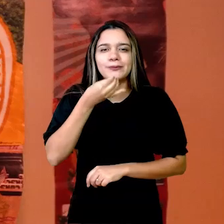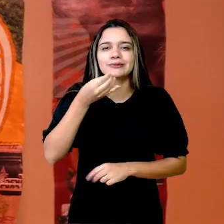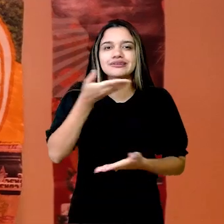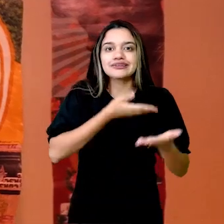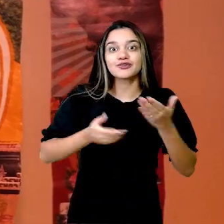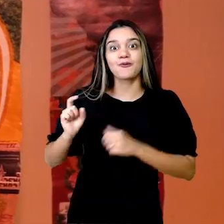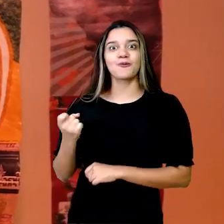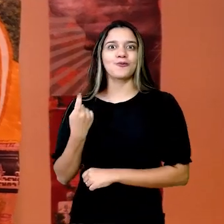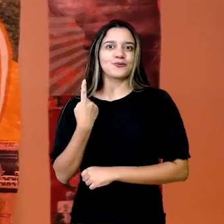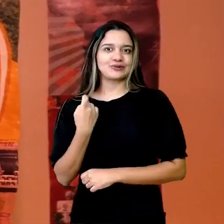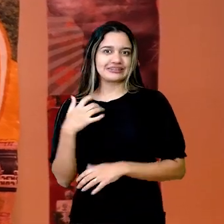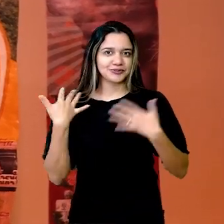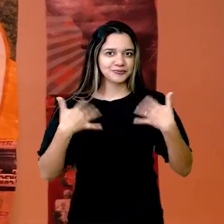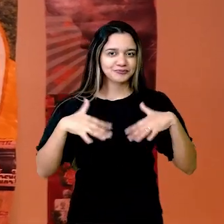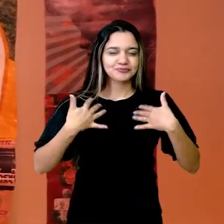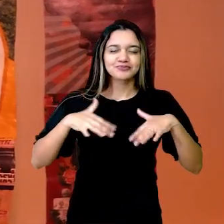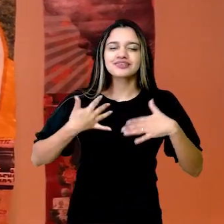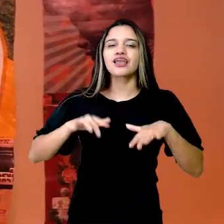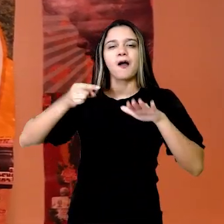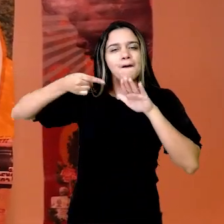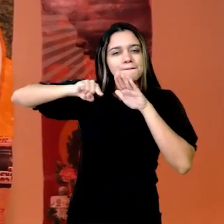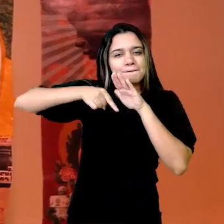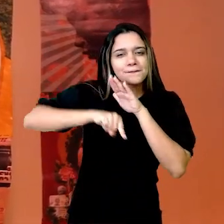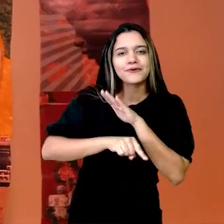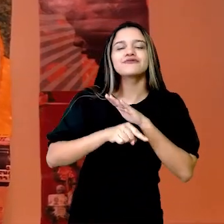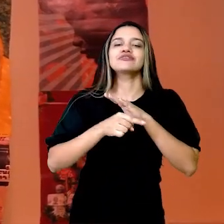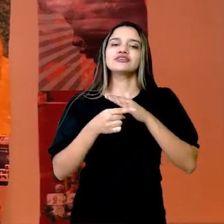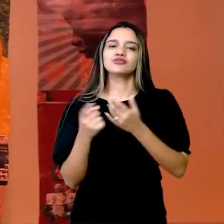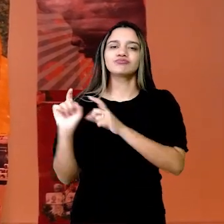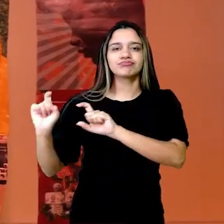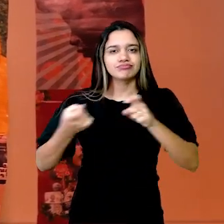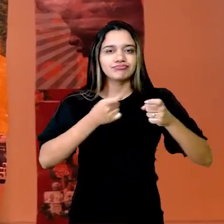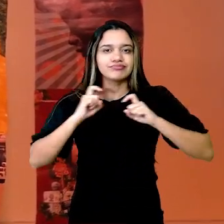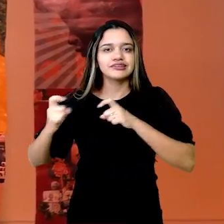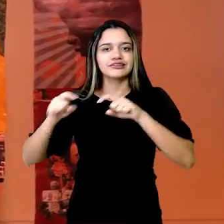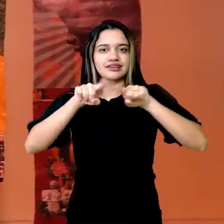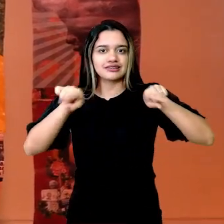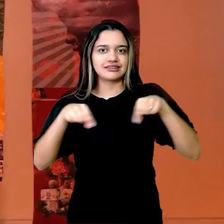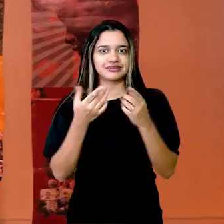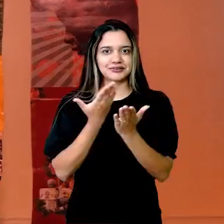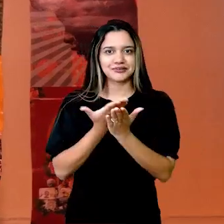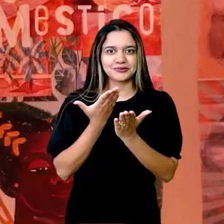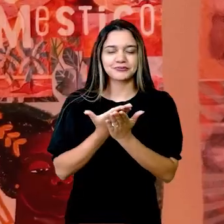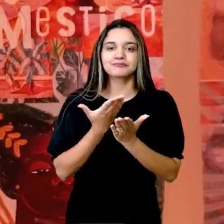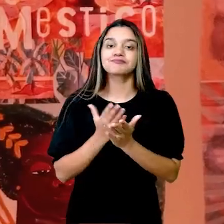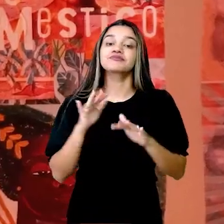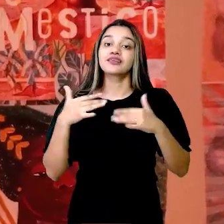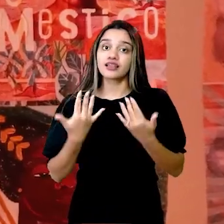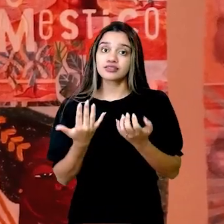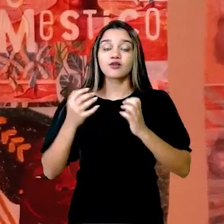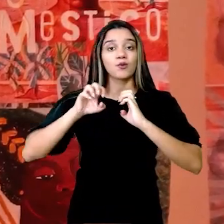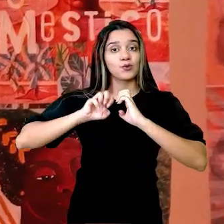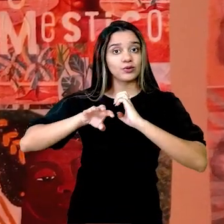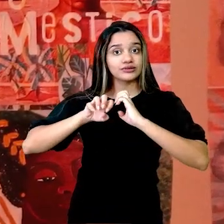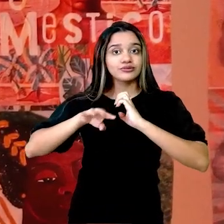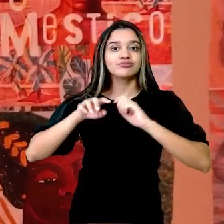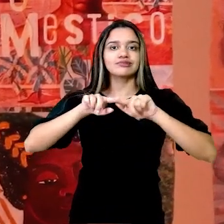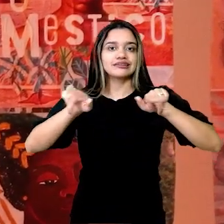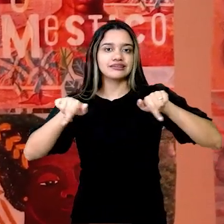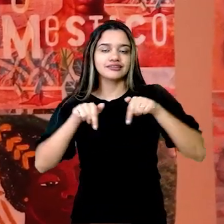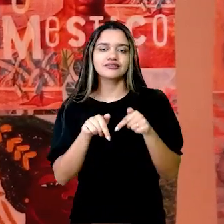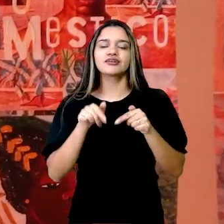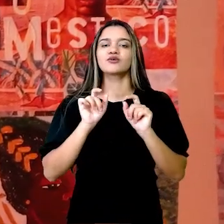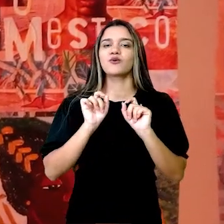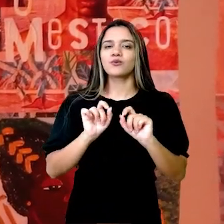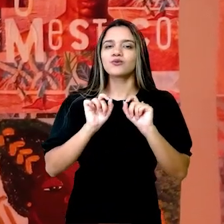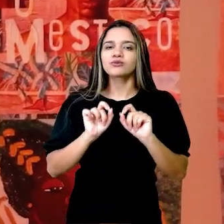oportunidade única de aprofundar essas discussões em sala de aula. O Educa Recife em Sala